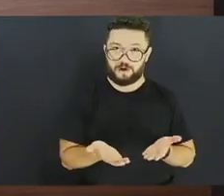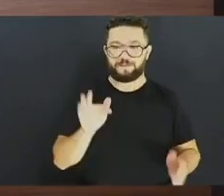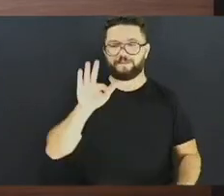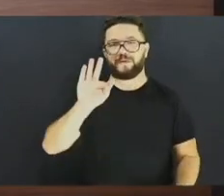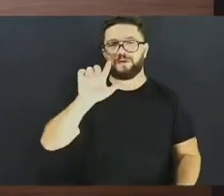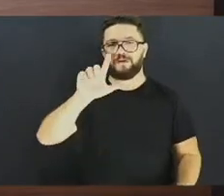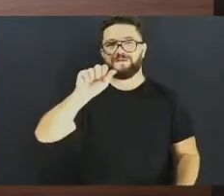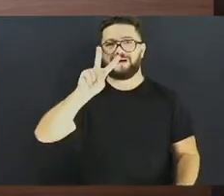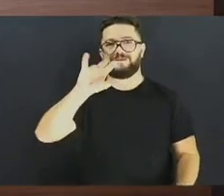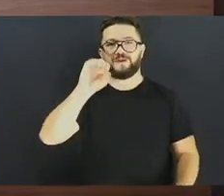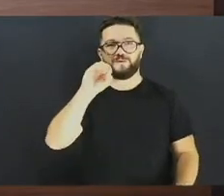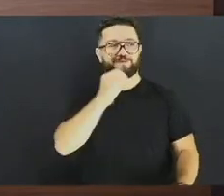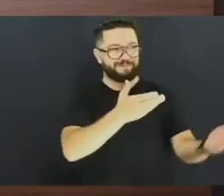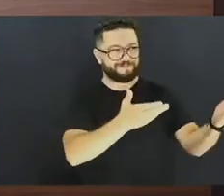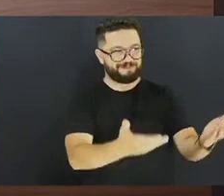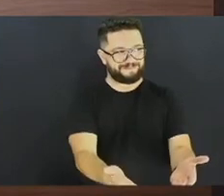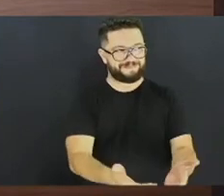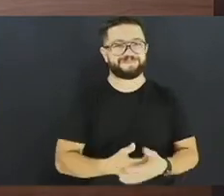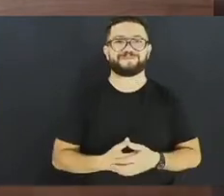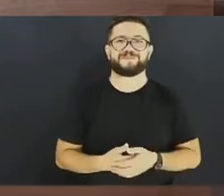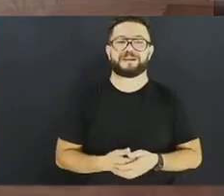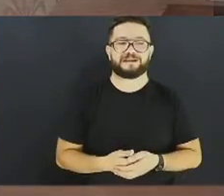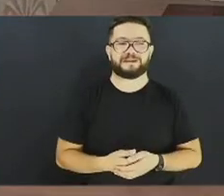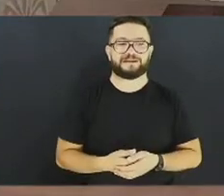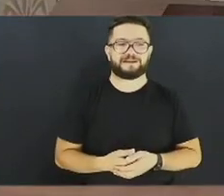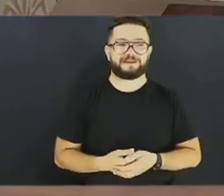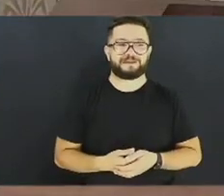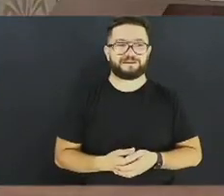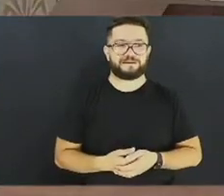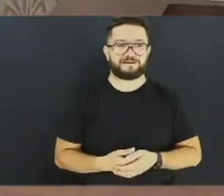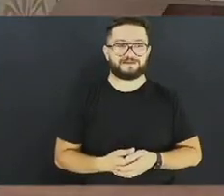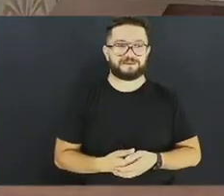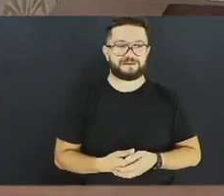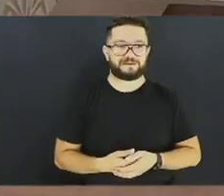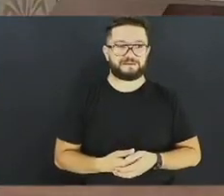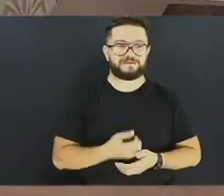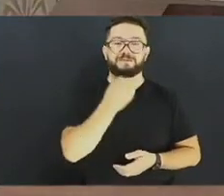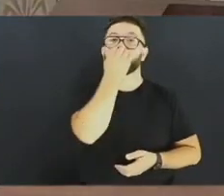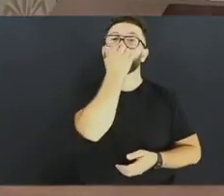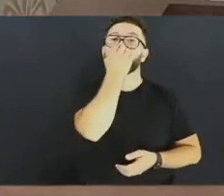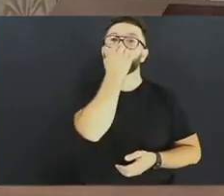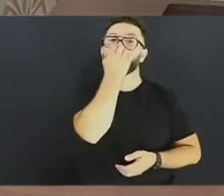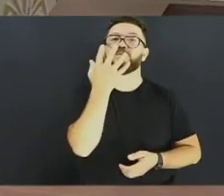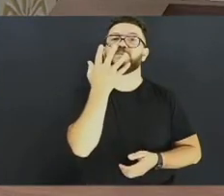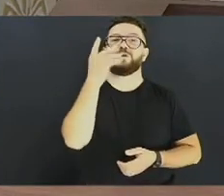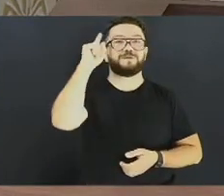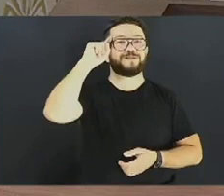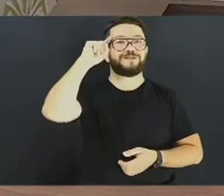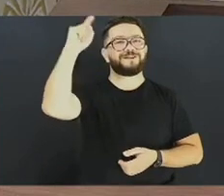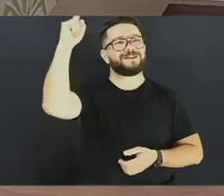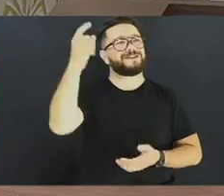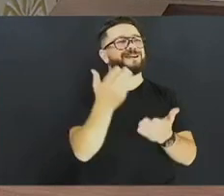também. Bom dia à Câmara Municipal da minha cidade,